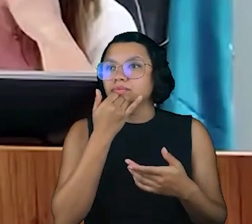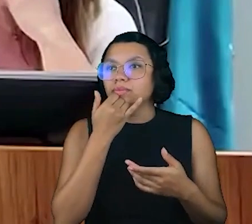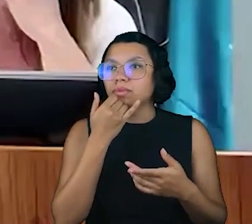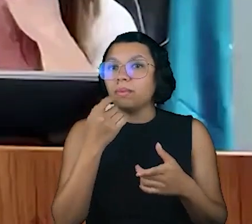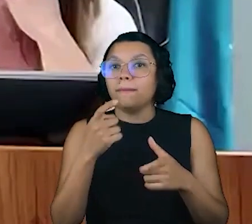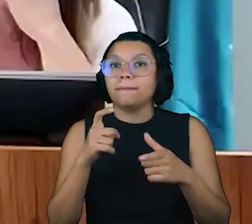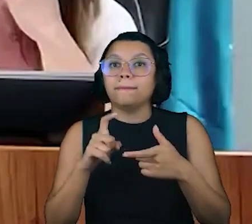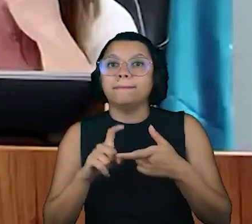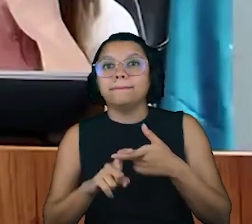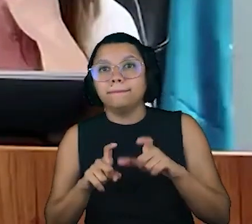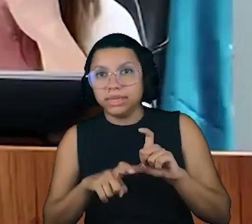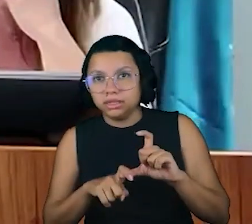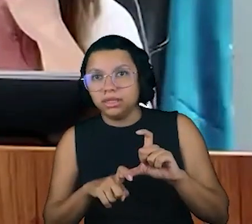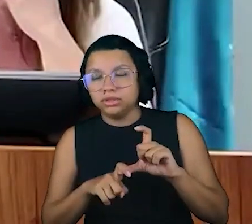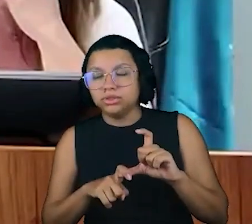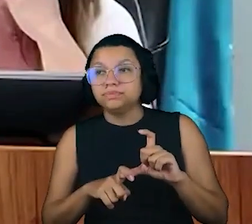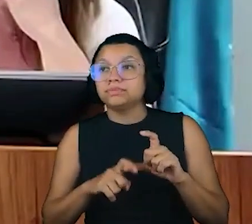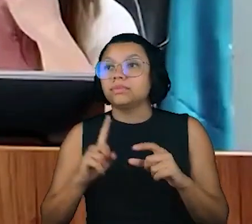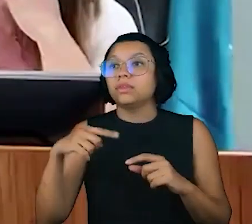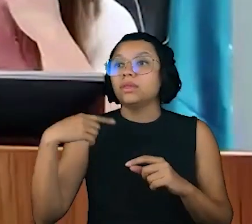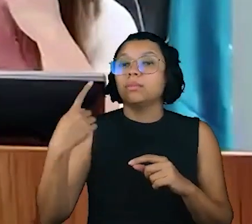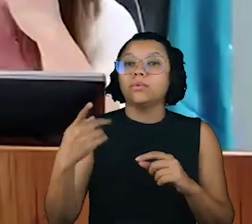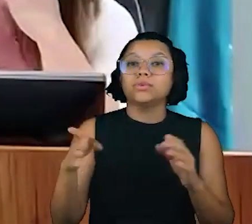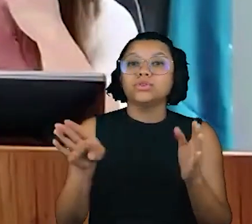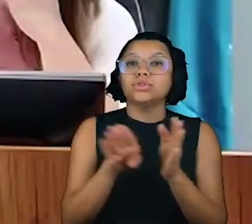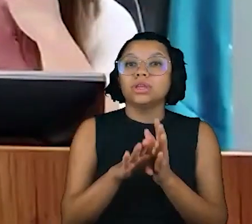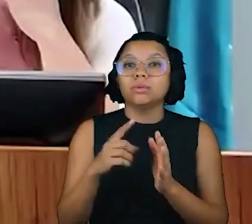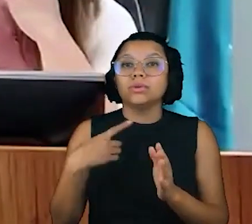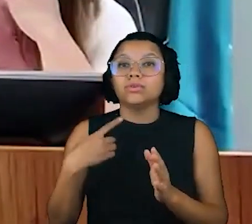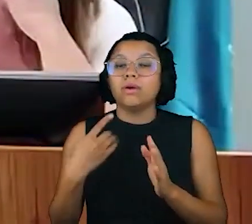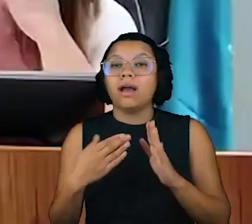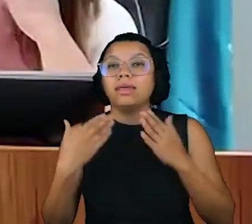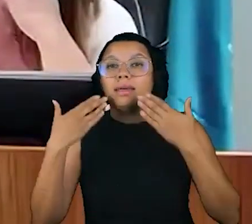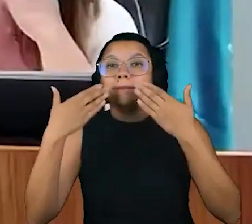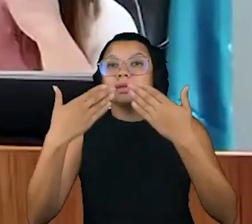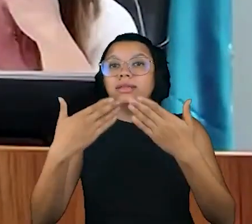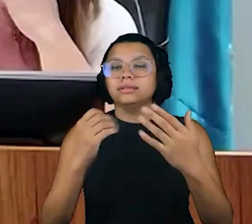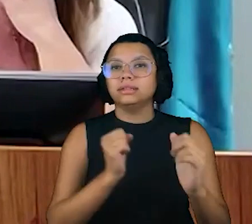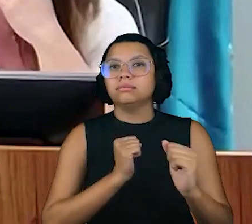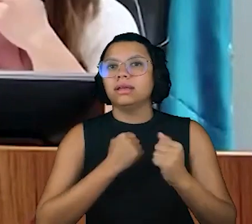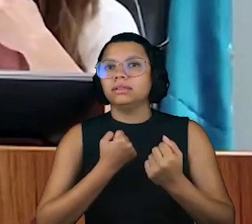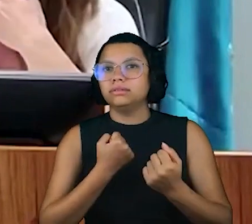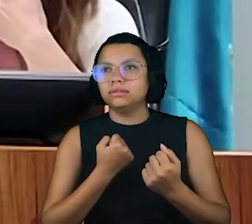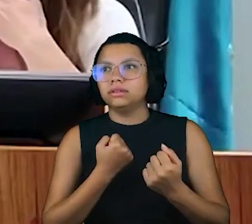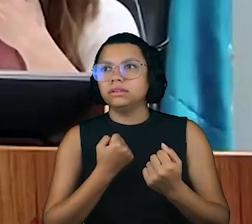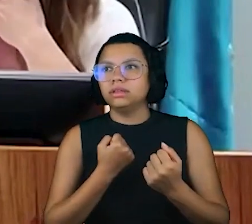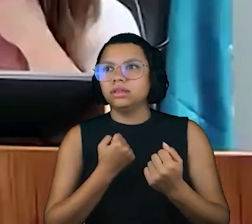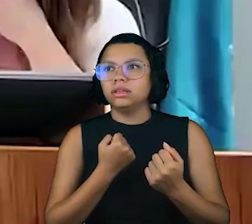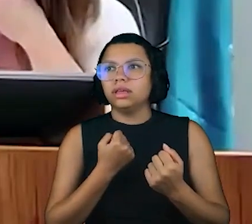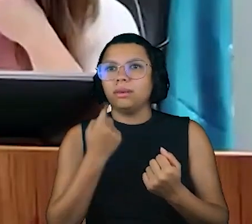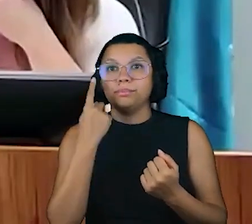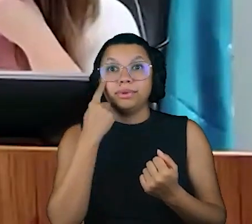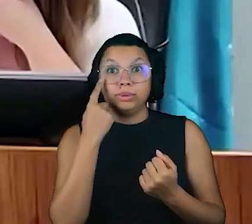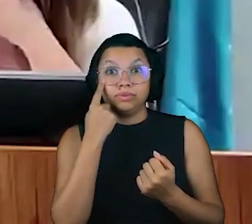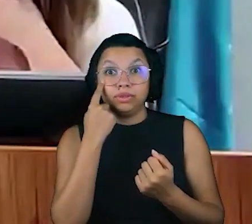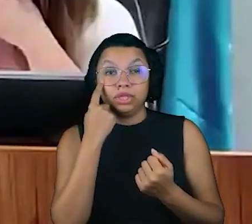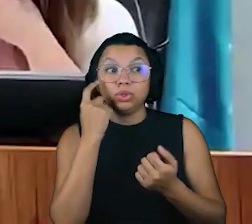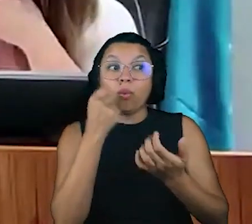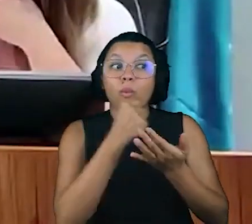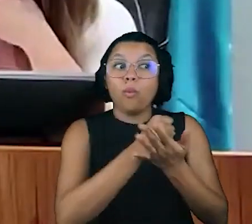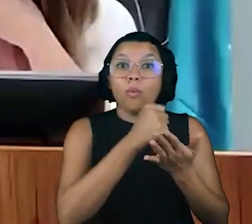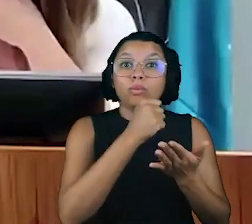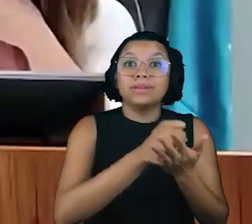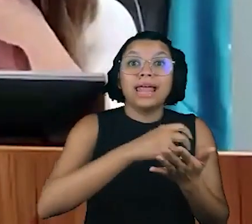e apresenta uma defesa dizendo, mas veja bem, o contrato, na